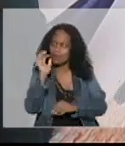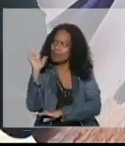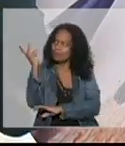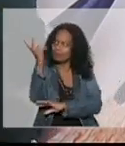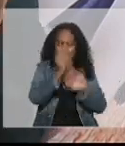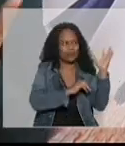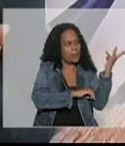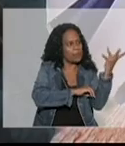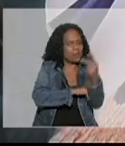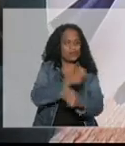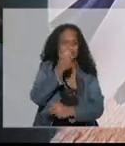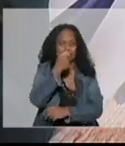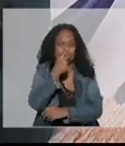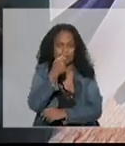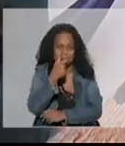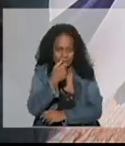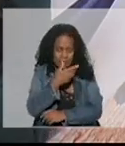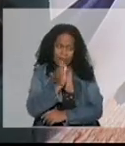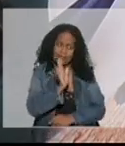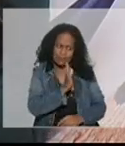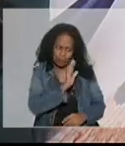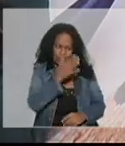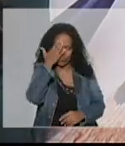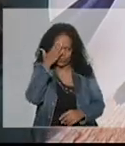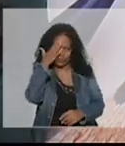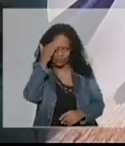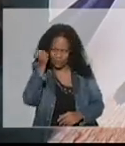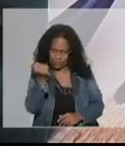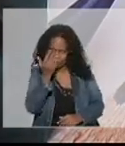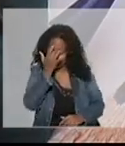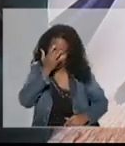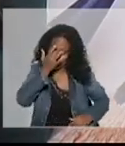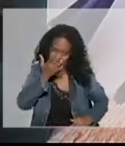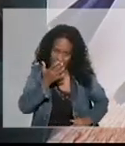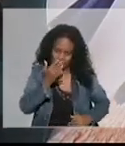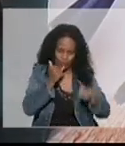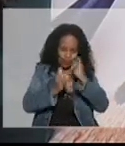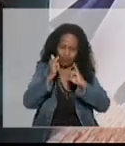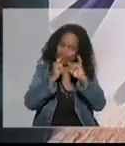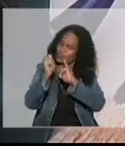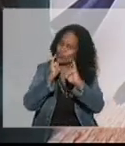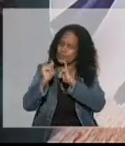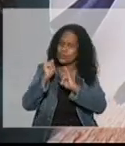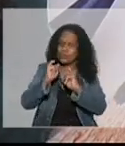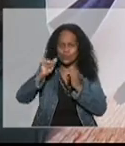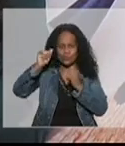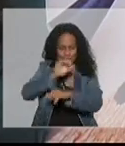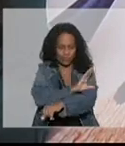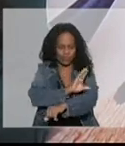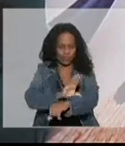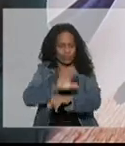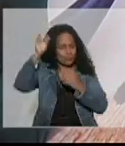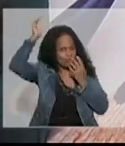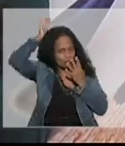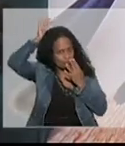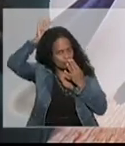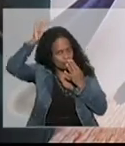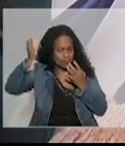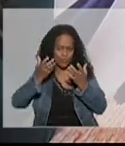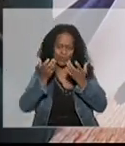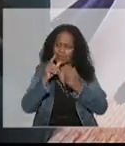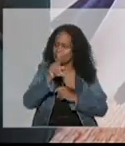comida, as plantas medicinais são coisas que realmente chegam para a gente assim, com mais facilidade, informações sobre a cultura indígena. Eu queria que